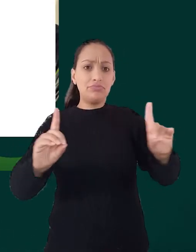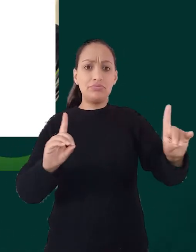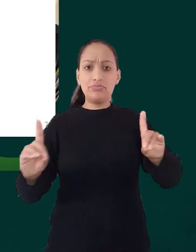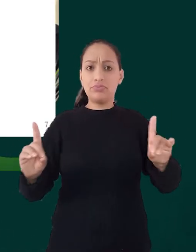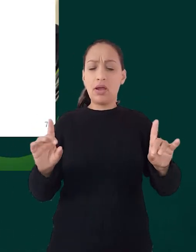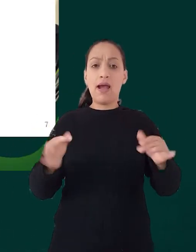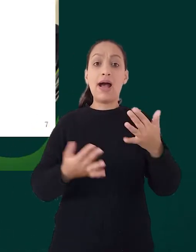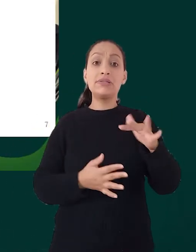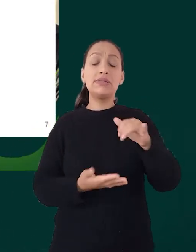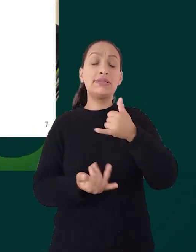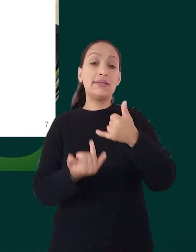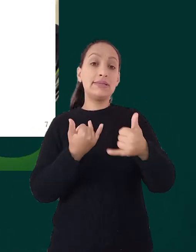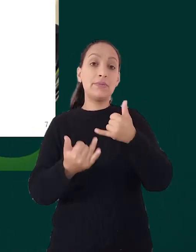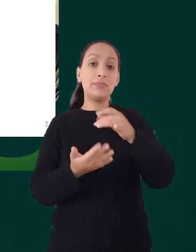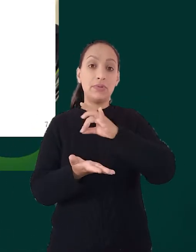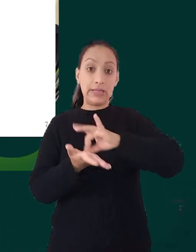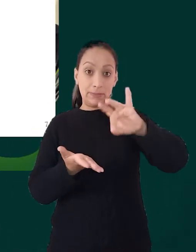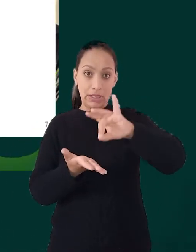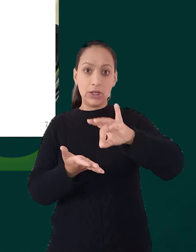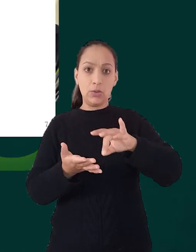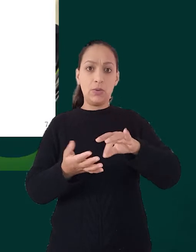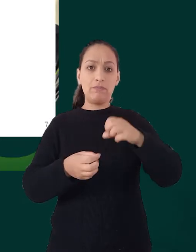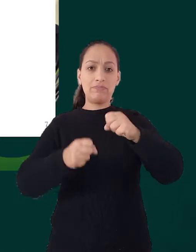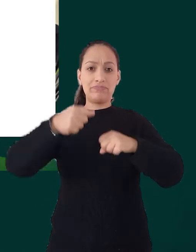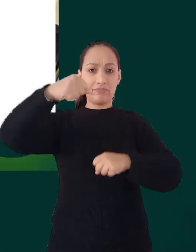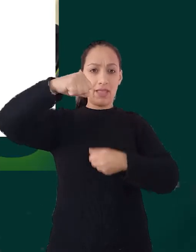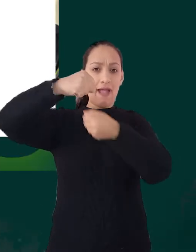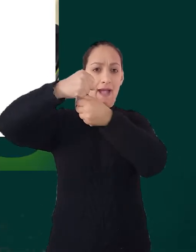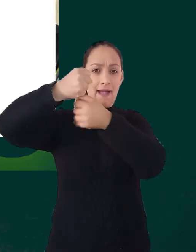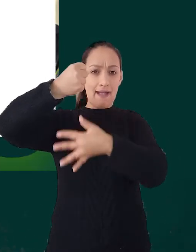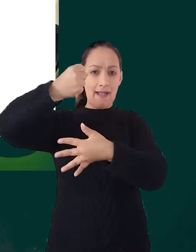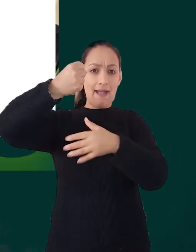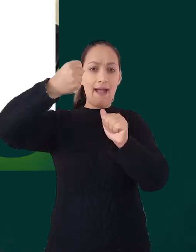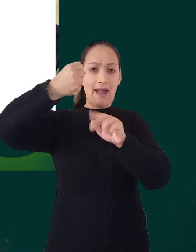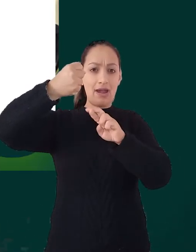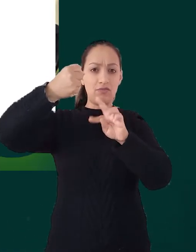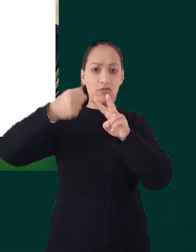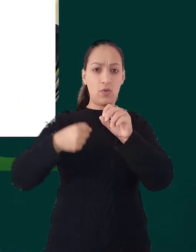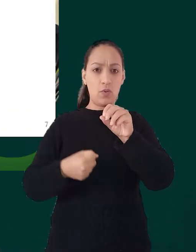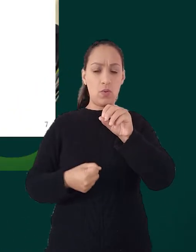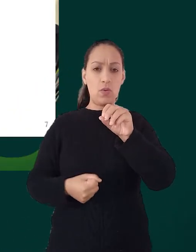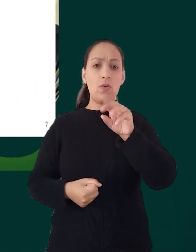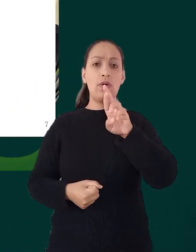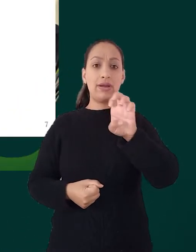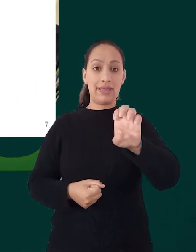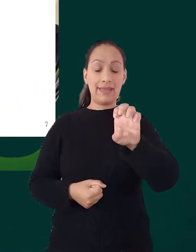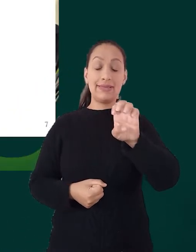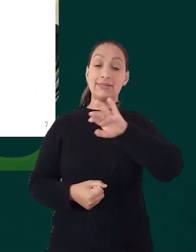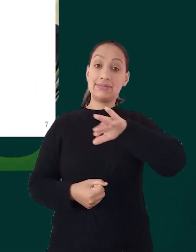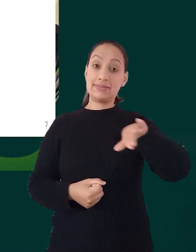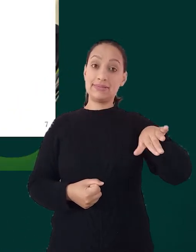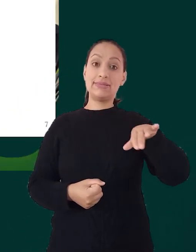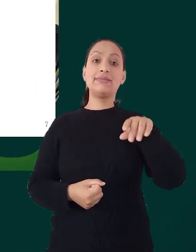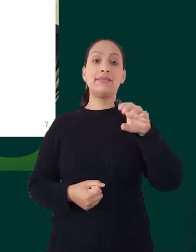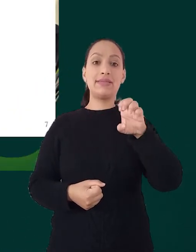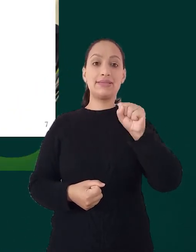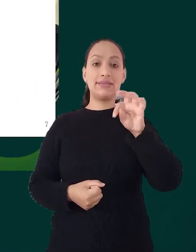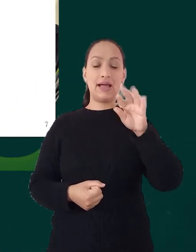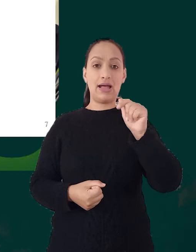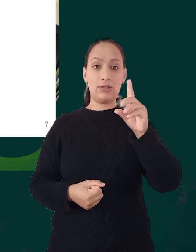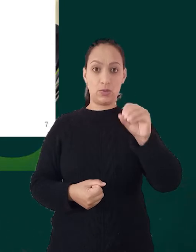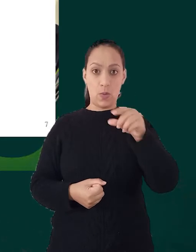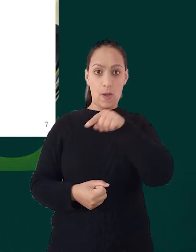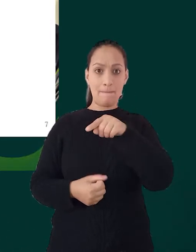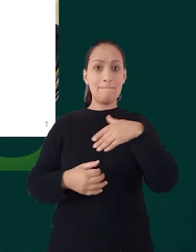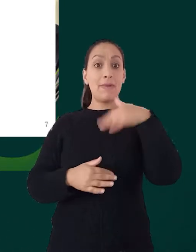a árvore de estados dele é muito mais complexa, porque obviamente ele vai ter mais ênfase no ataque. Um